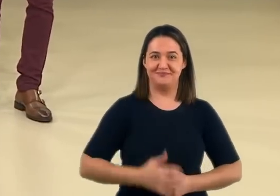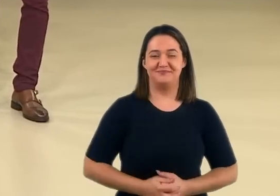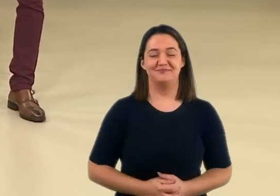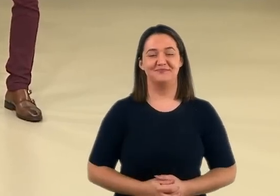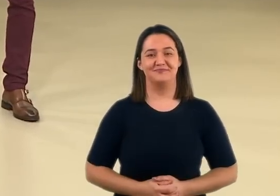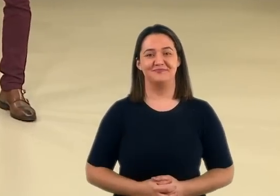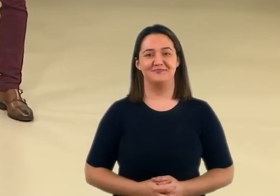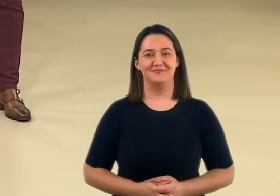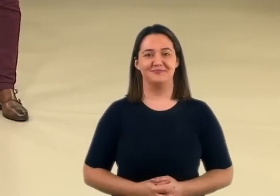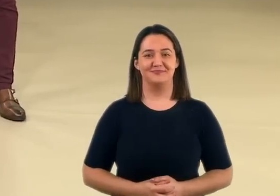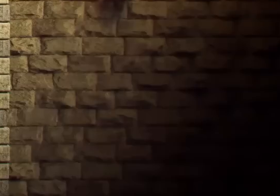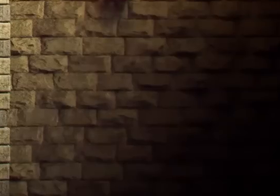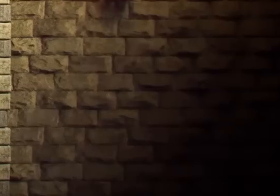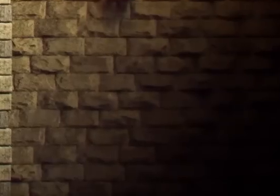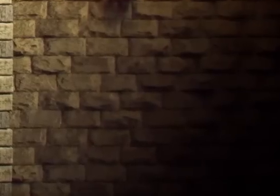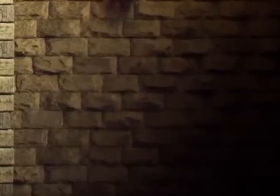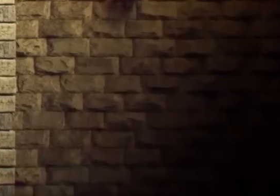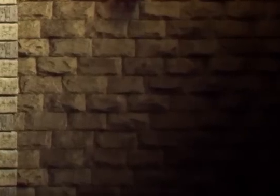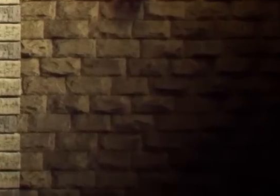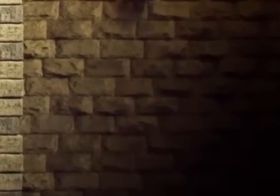Evidências está só começando.